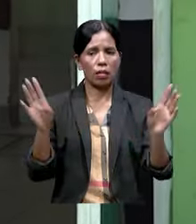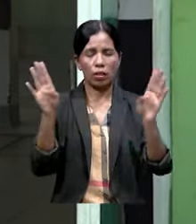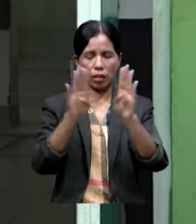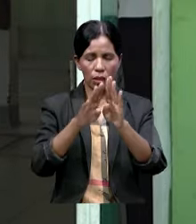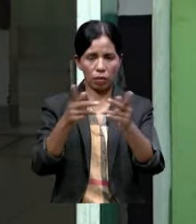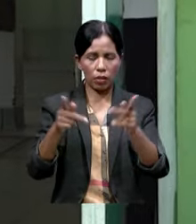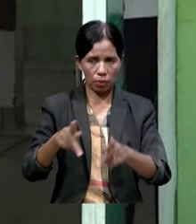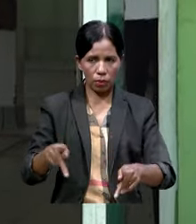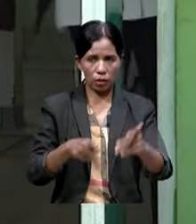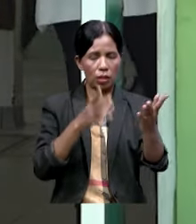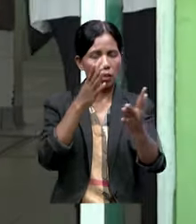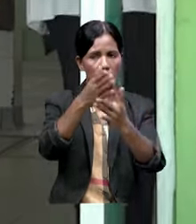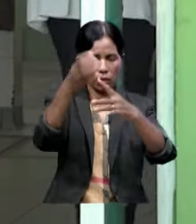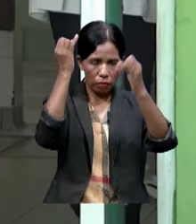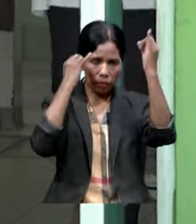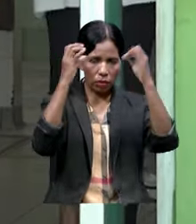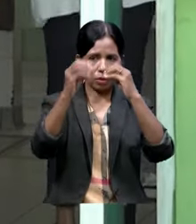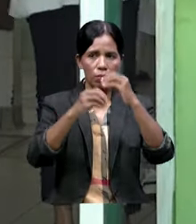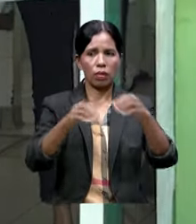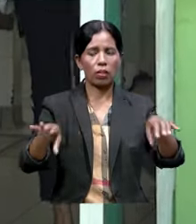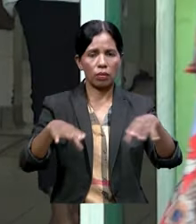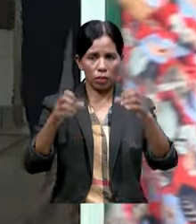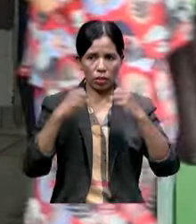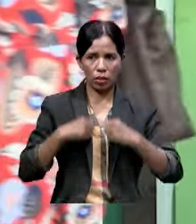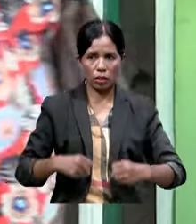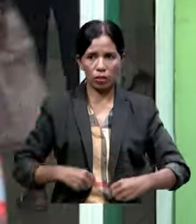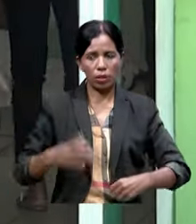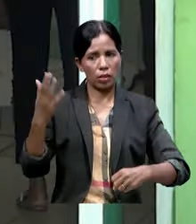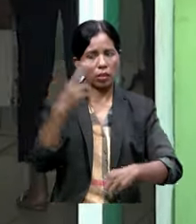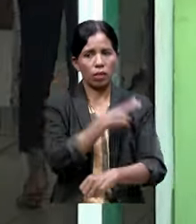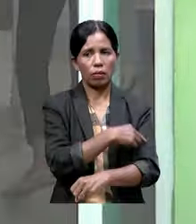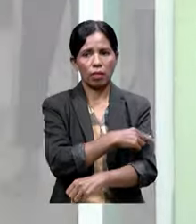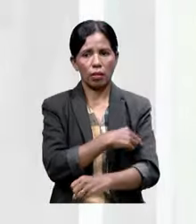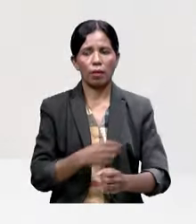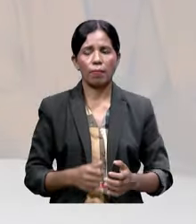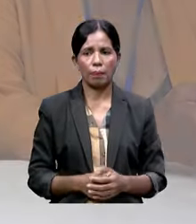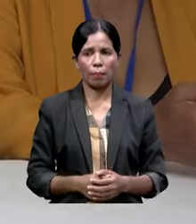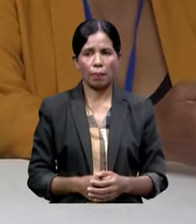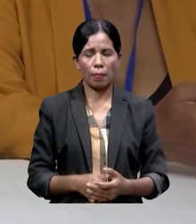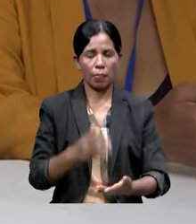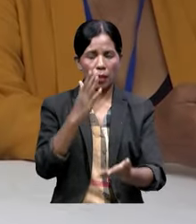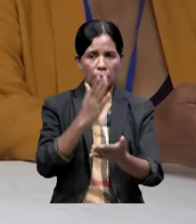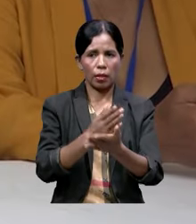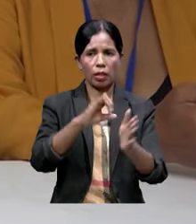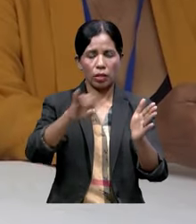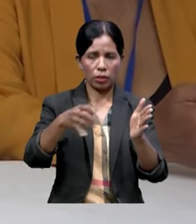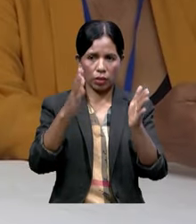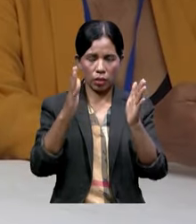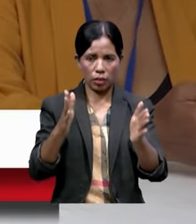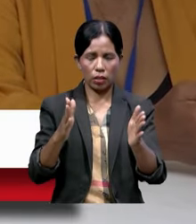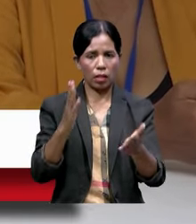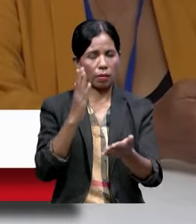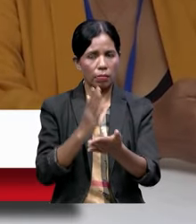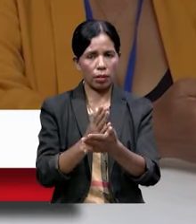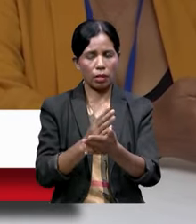público hori acesso informação com a ba serviço saudinian e a hospital. Limita jornalista, limita média atu